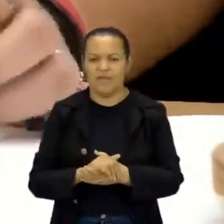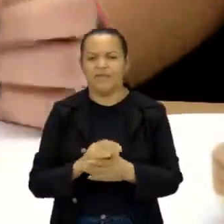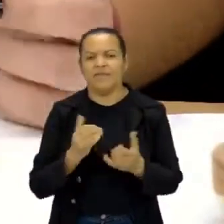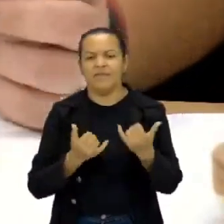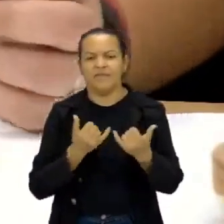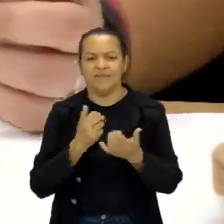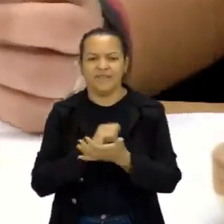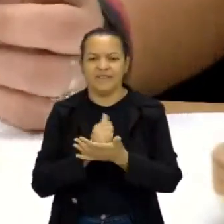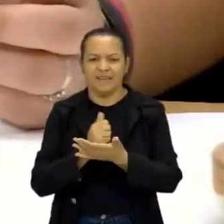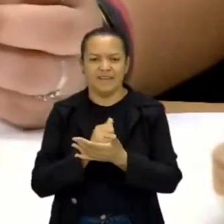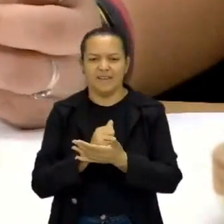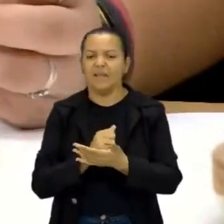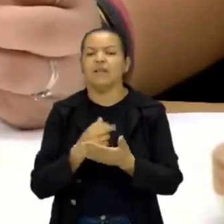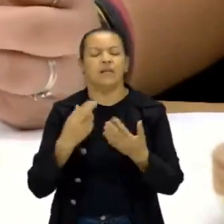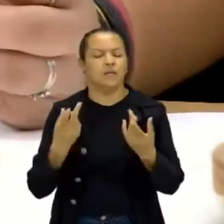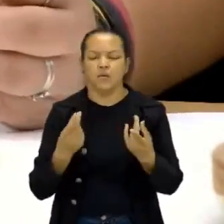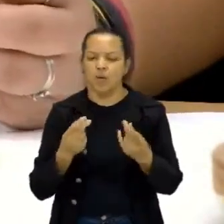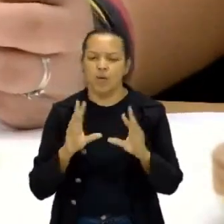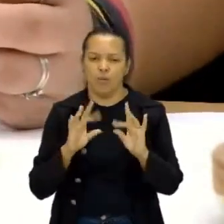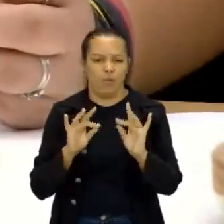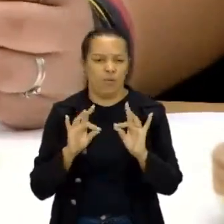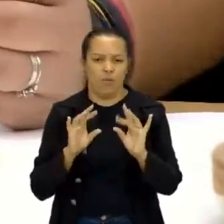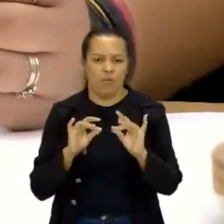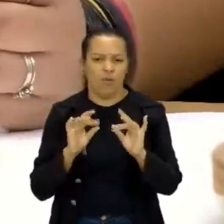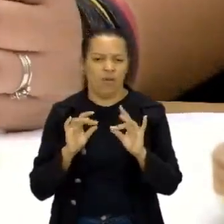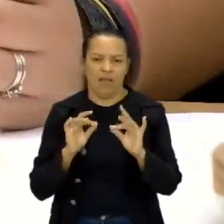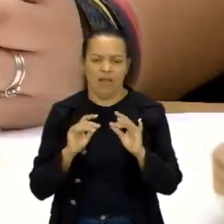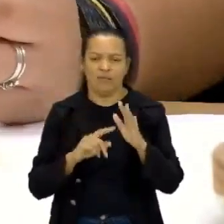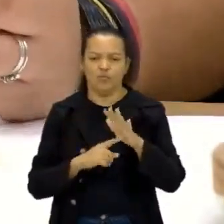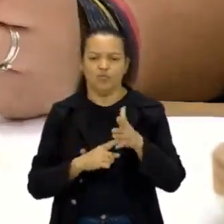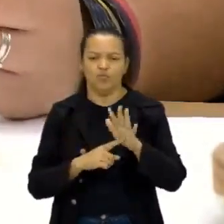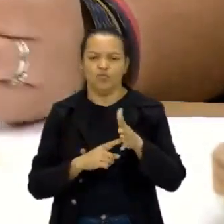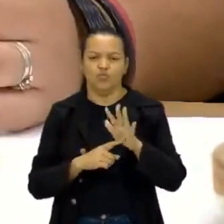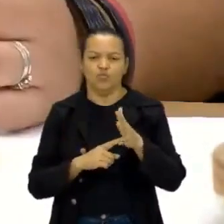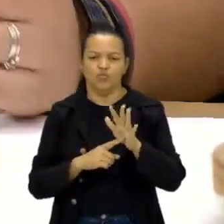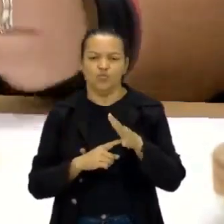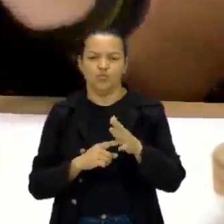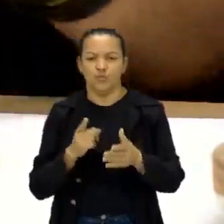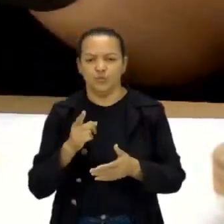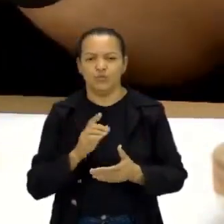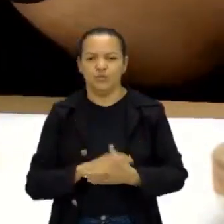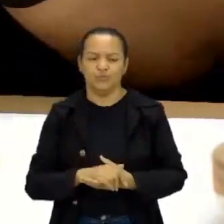mesmo processo, a gente vai colar o motor de um lado.